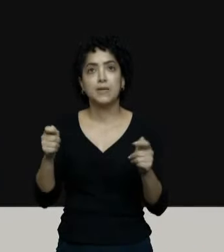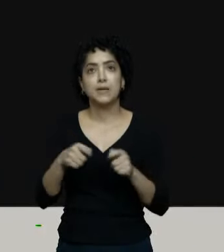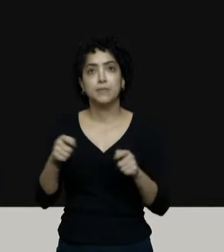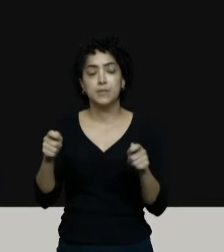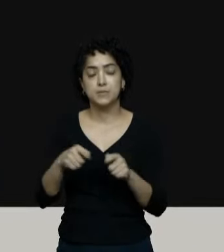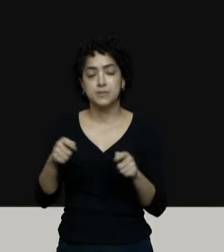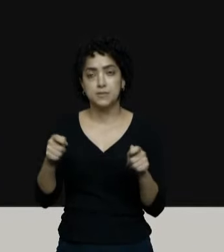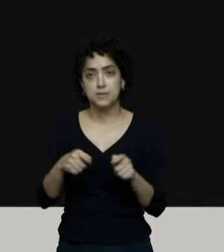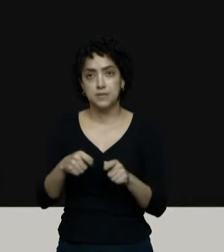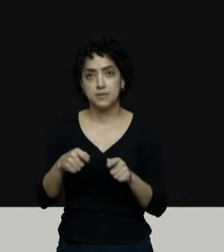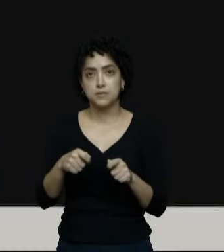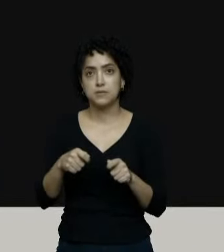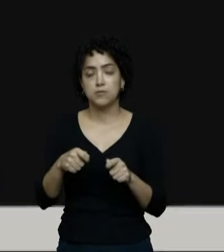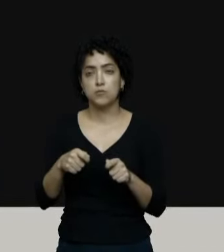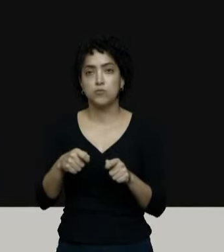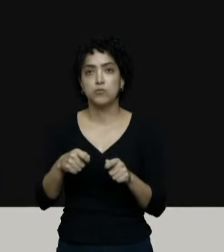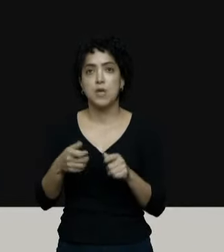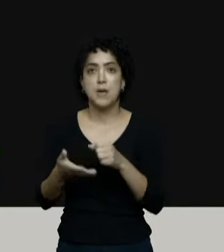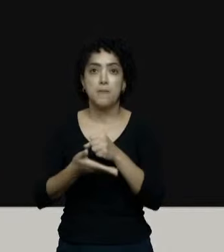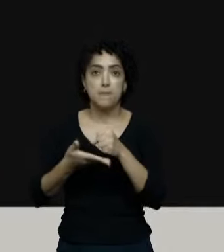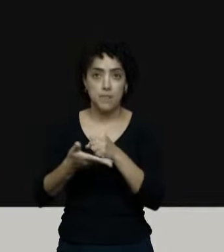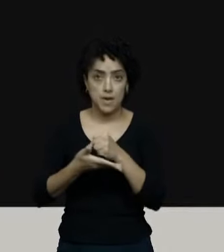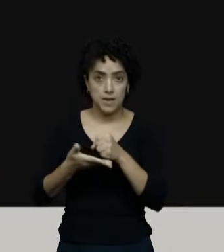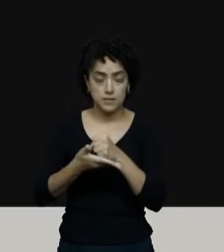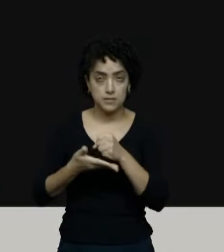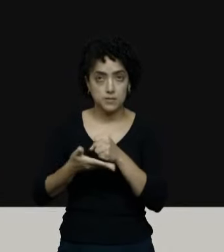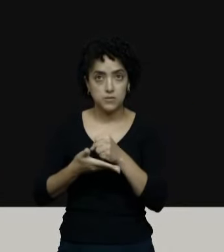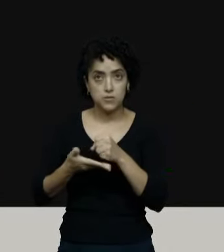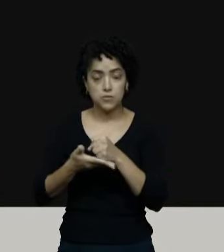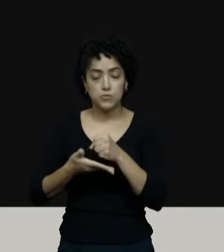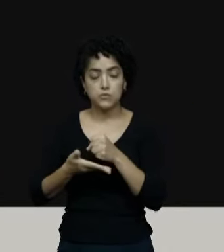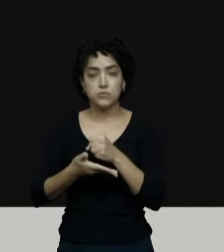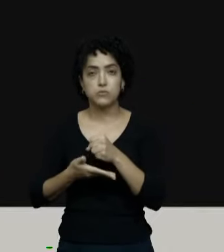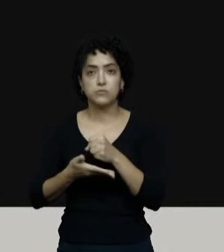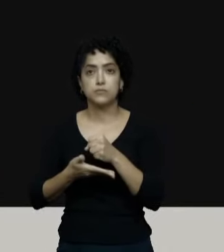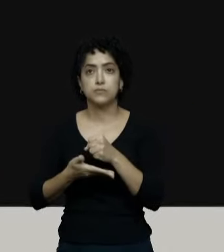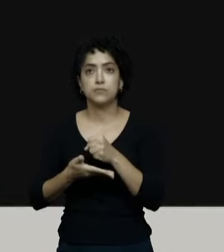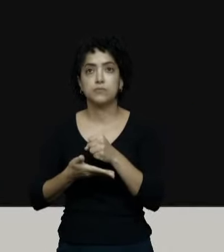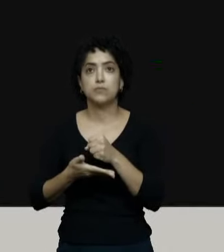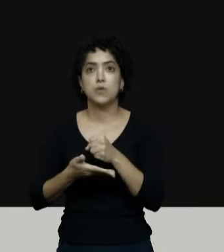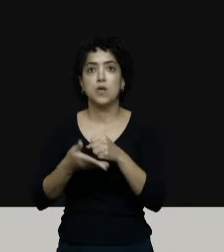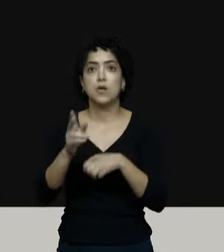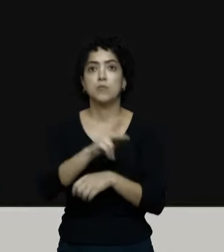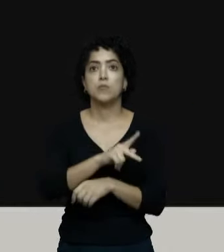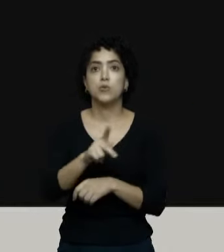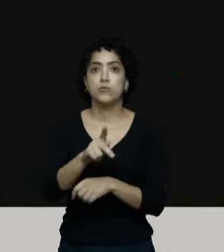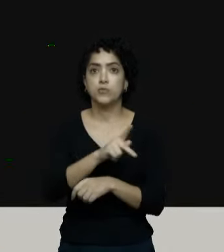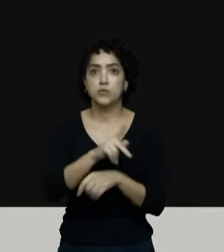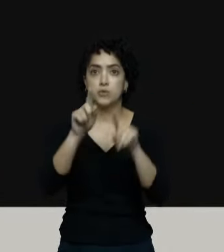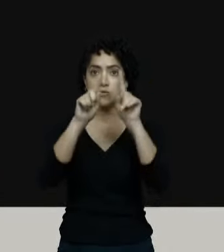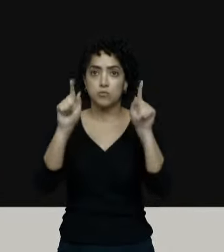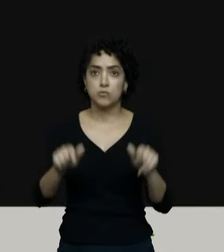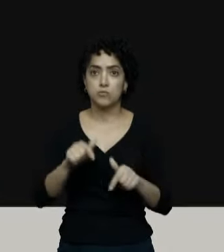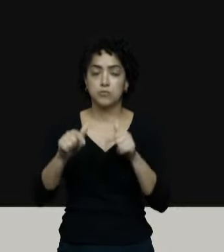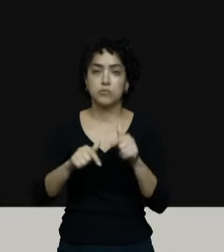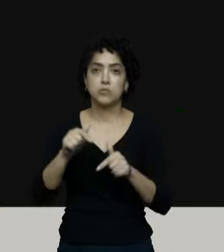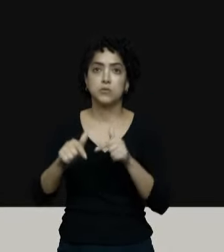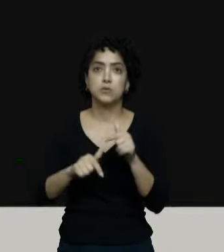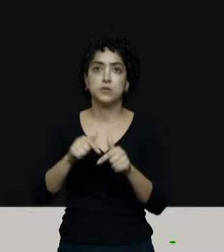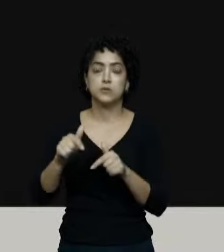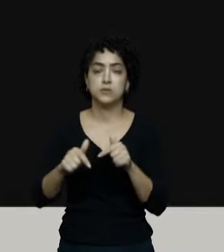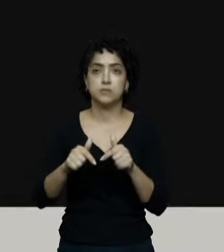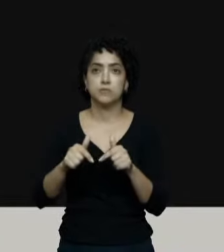em noções básicas dos primeiros socorros de professores e funcionários de estabelecimentos